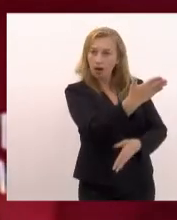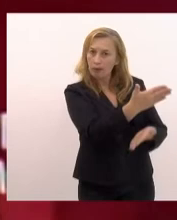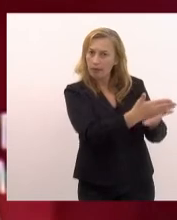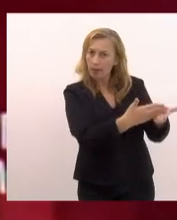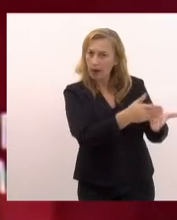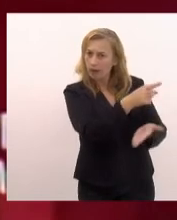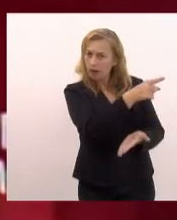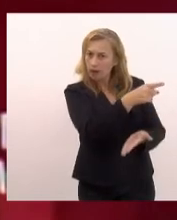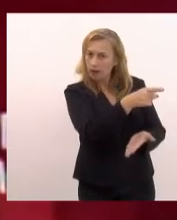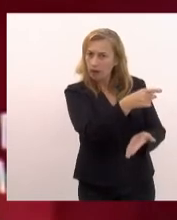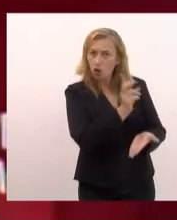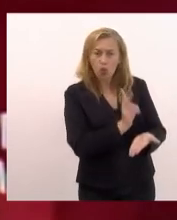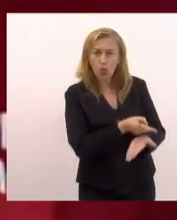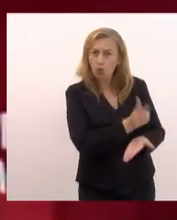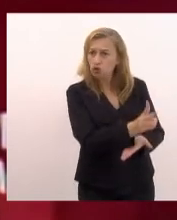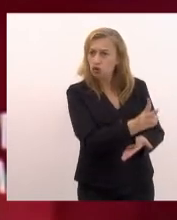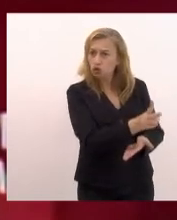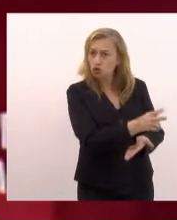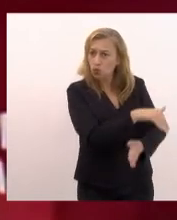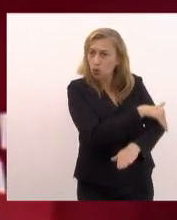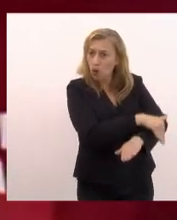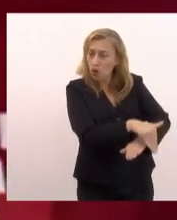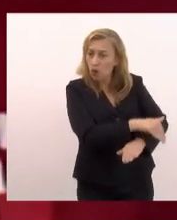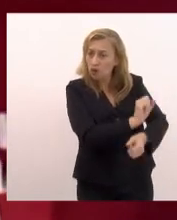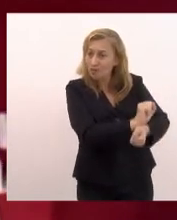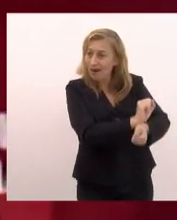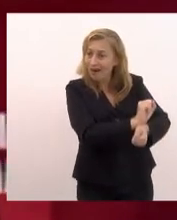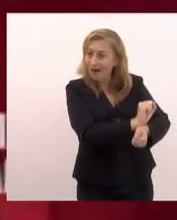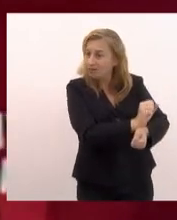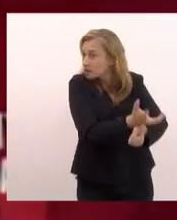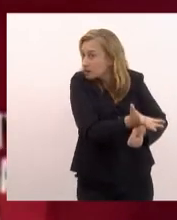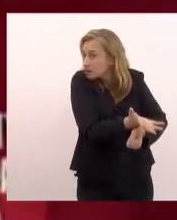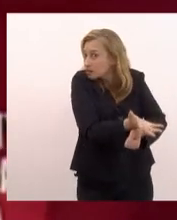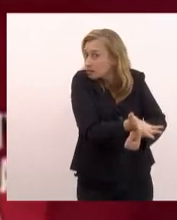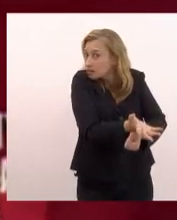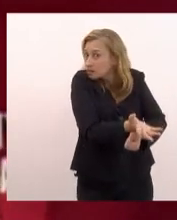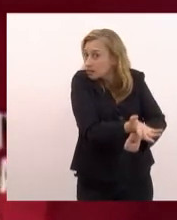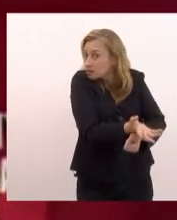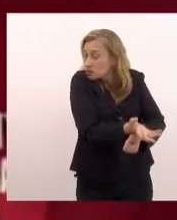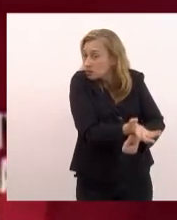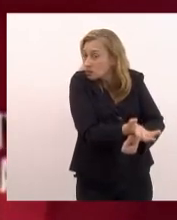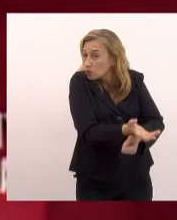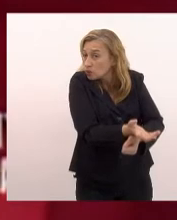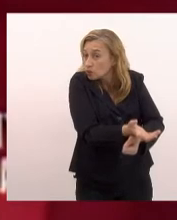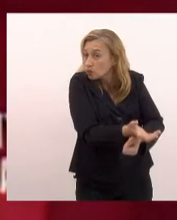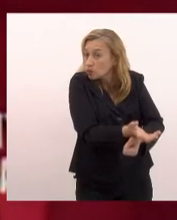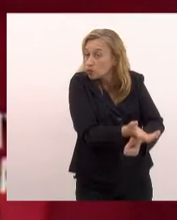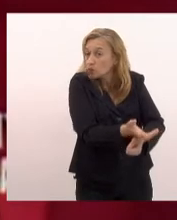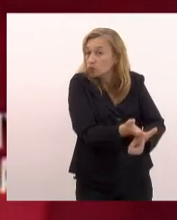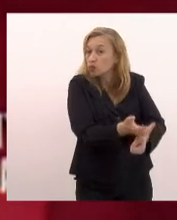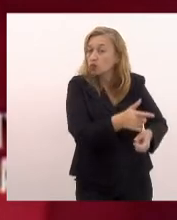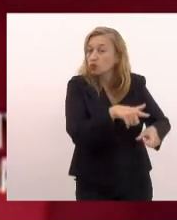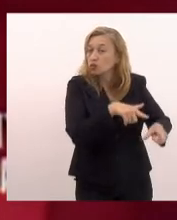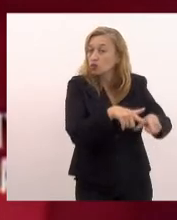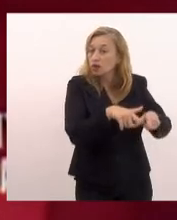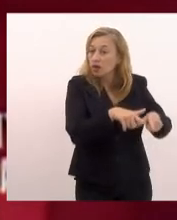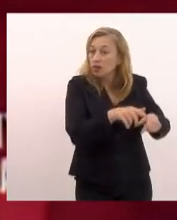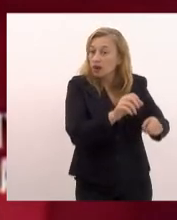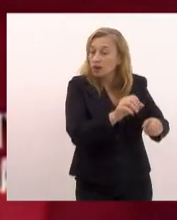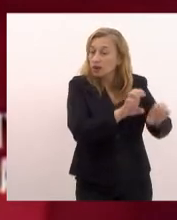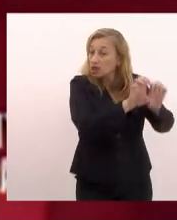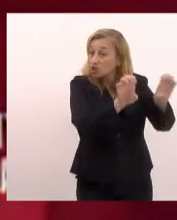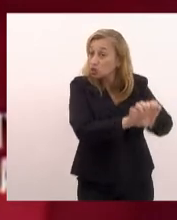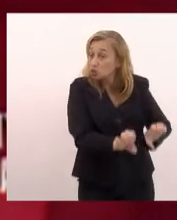bairro, continua com as suas ruas interditadas, com uma operação feita nas estruturas